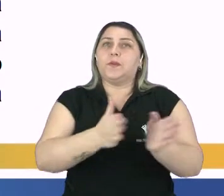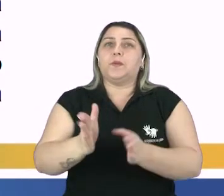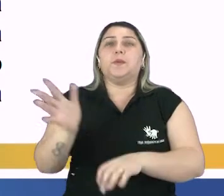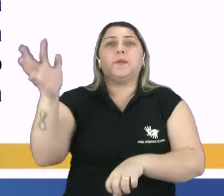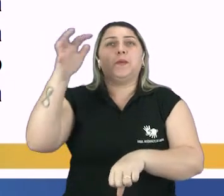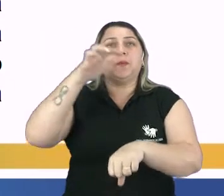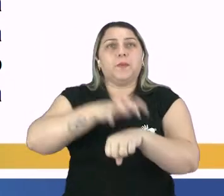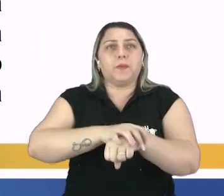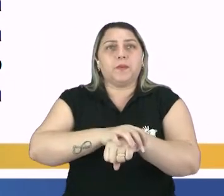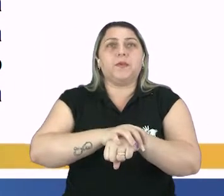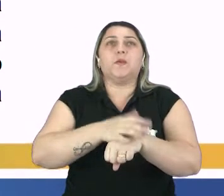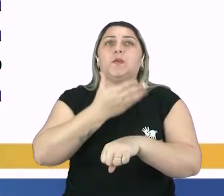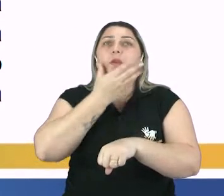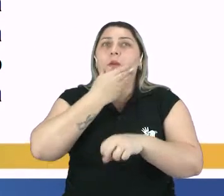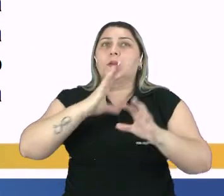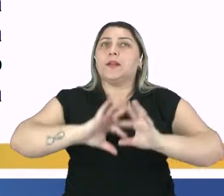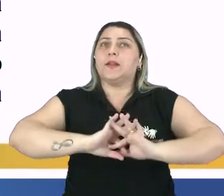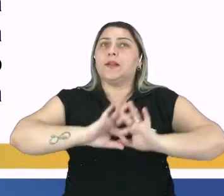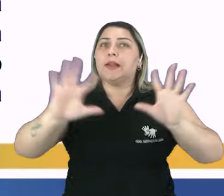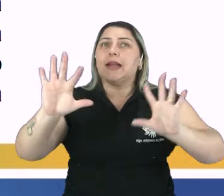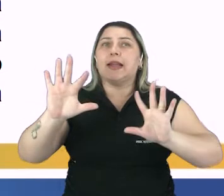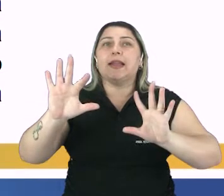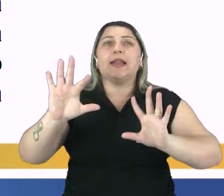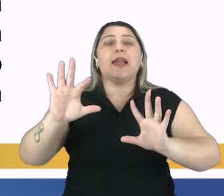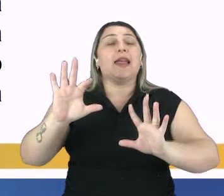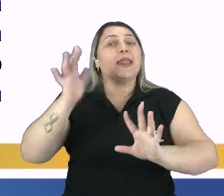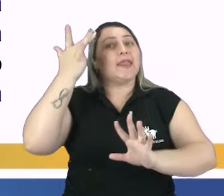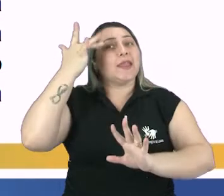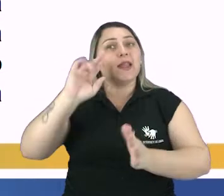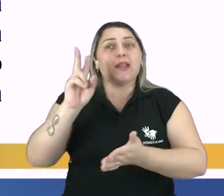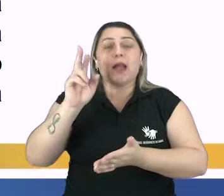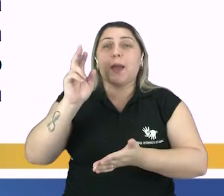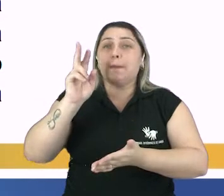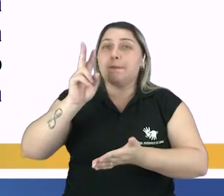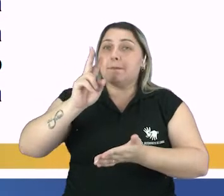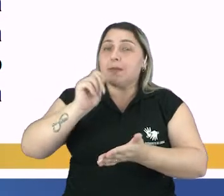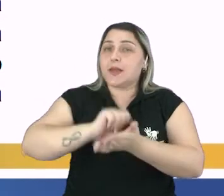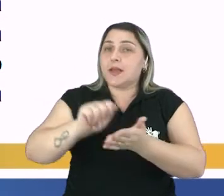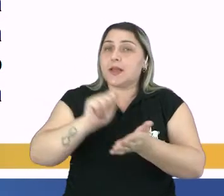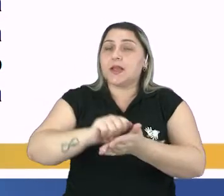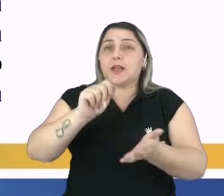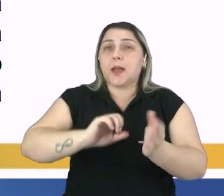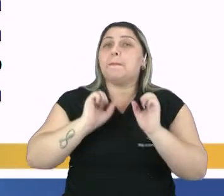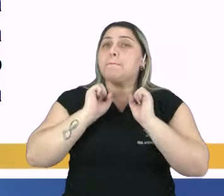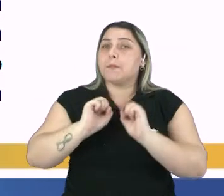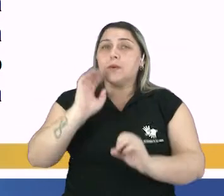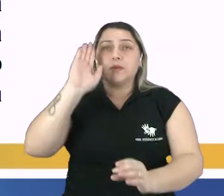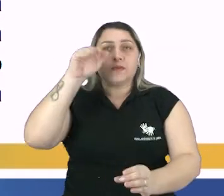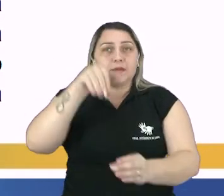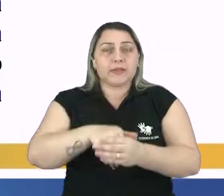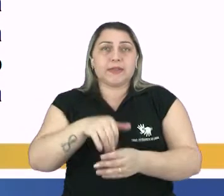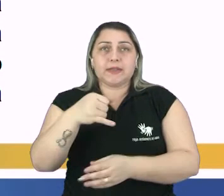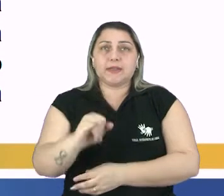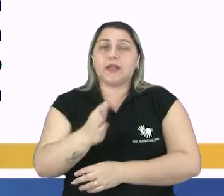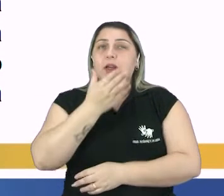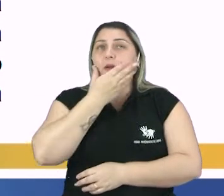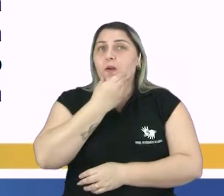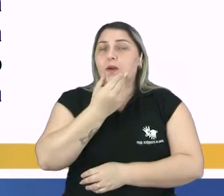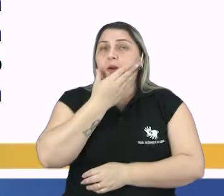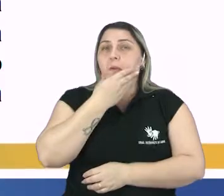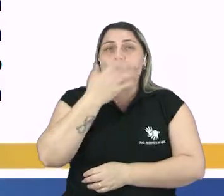período colonial é que os homens livres analfabetos podiam votar. Então, se um homem